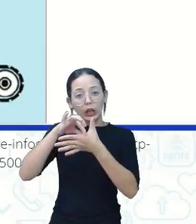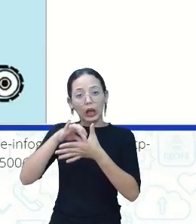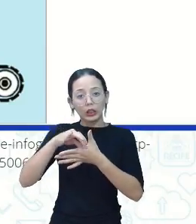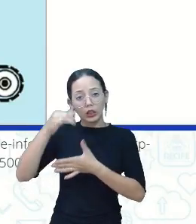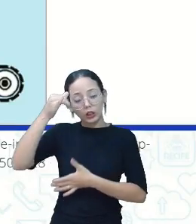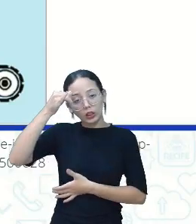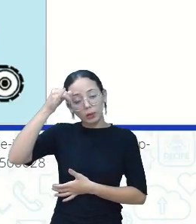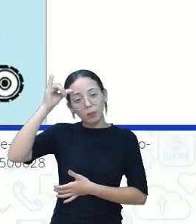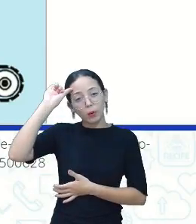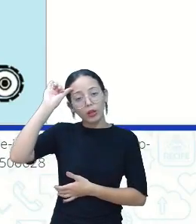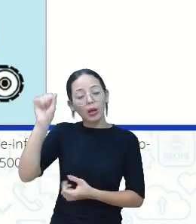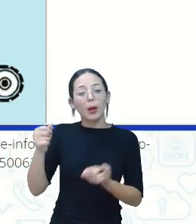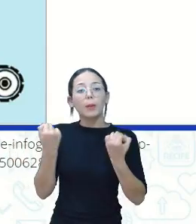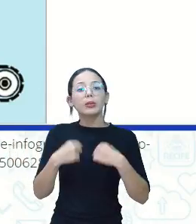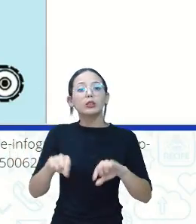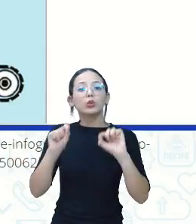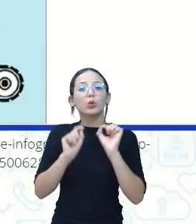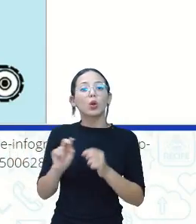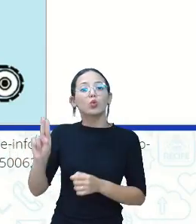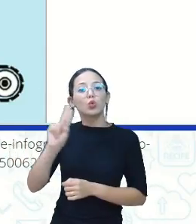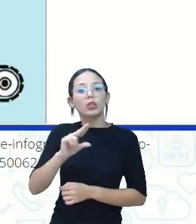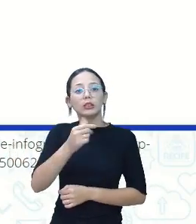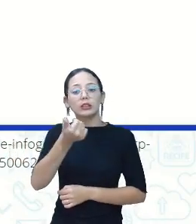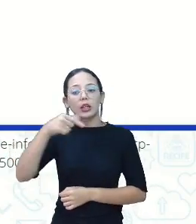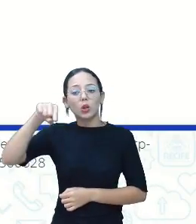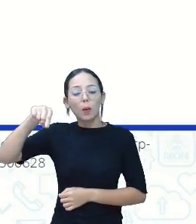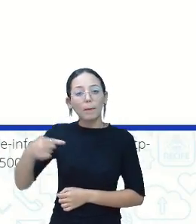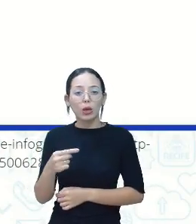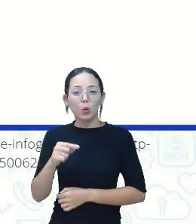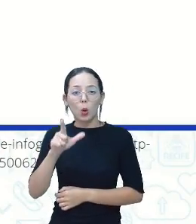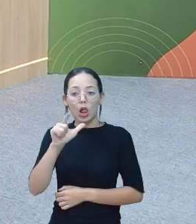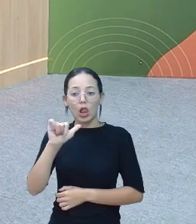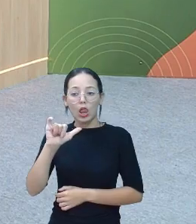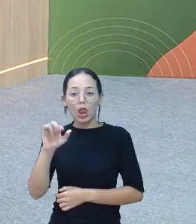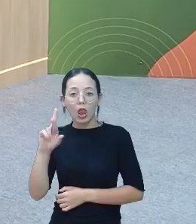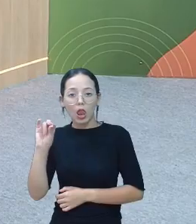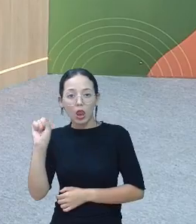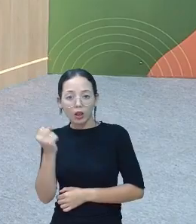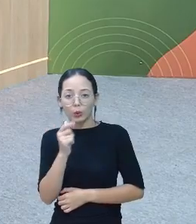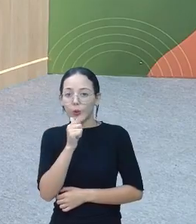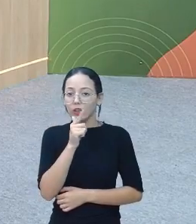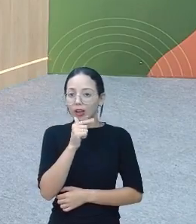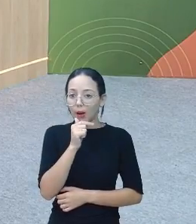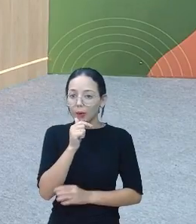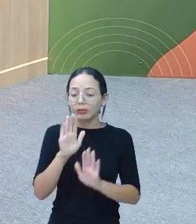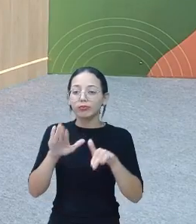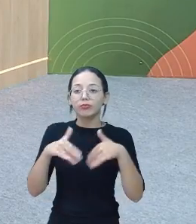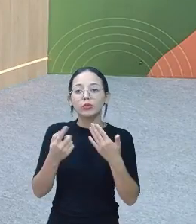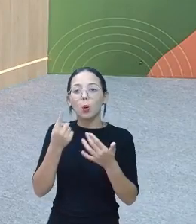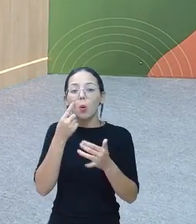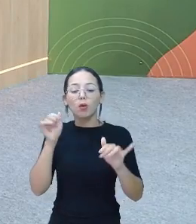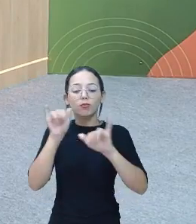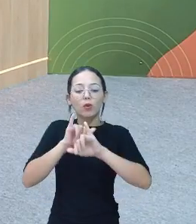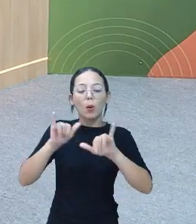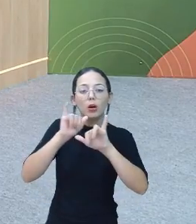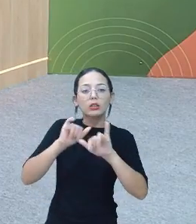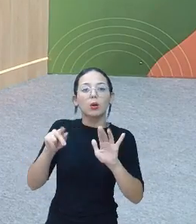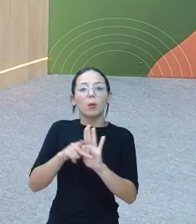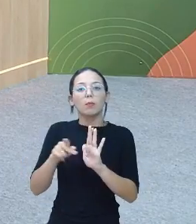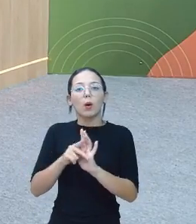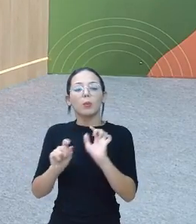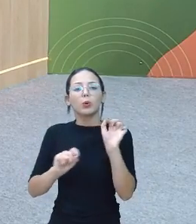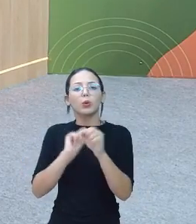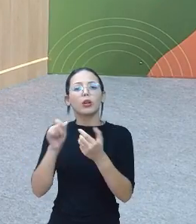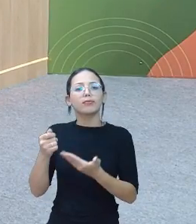você precisa gastar 17.100 litros de água, tá certo? Então, esses infográficos aí,